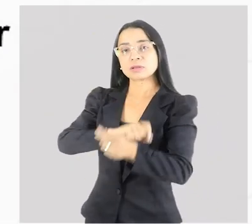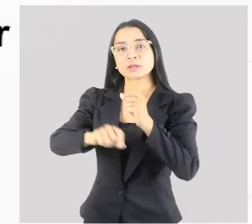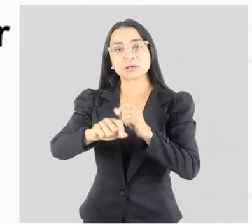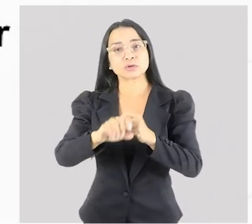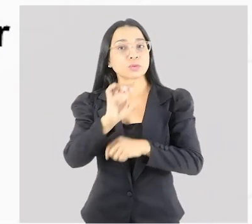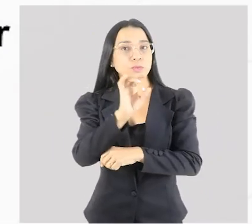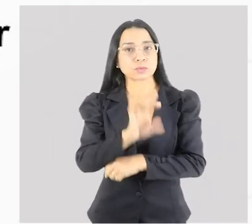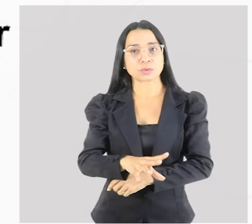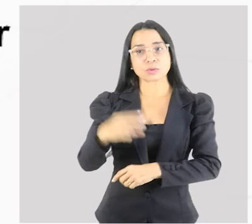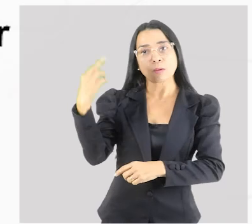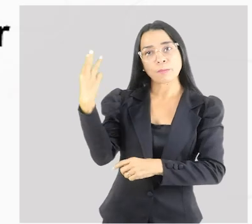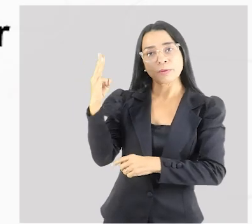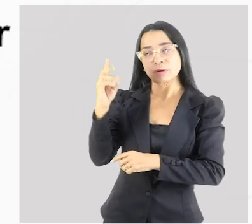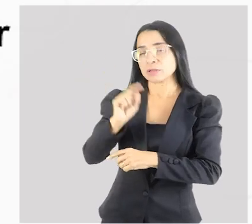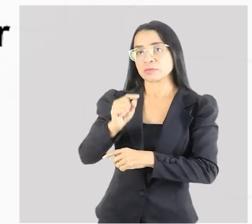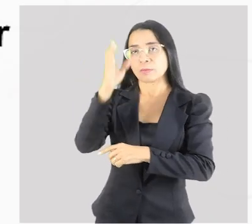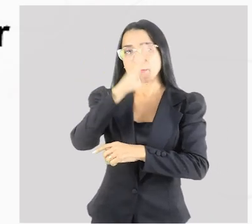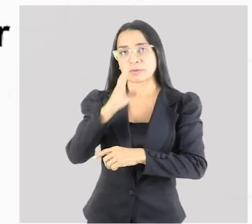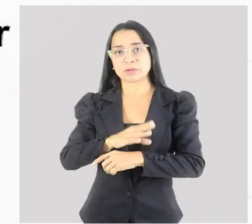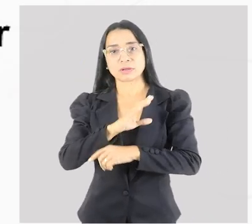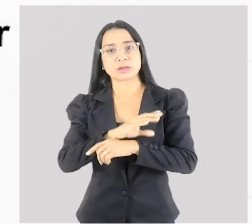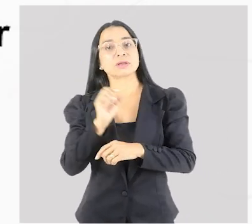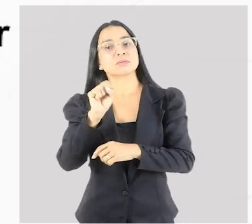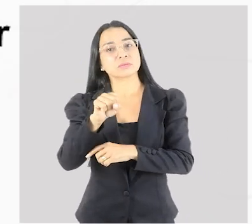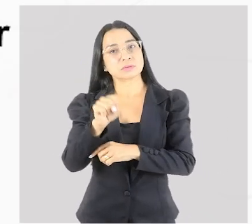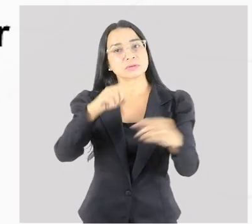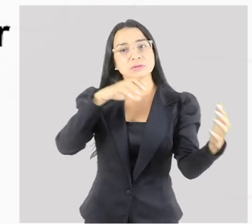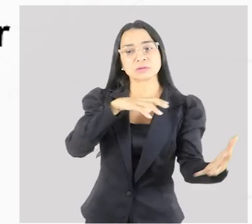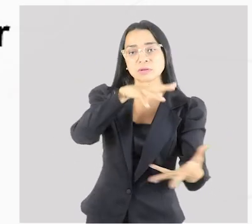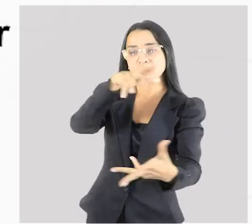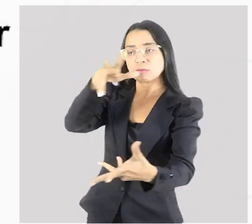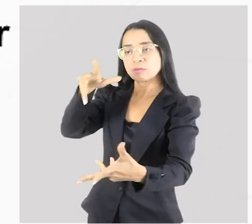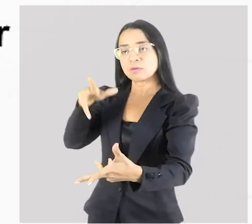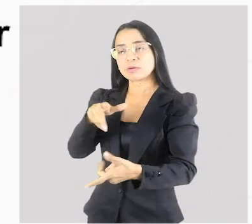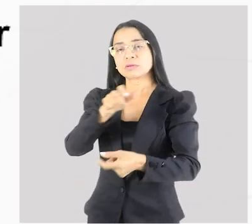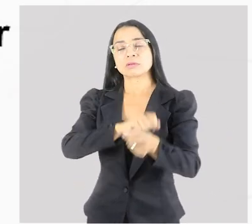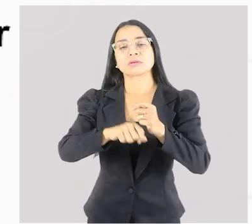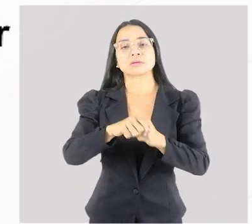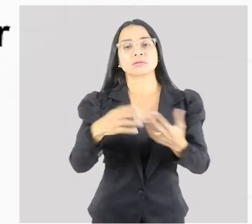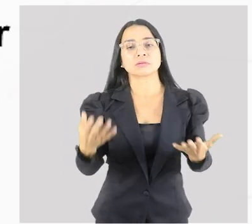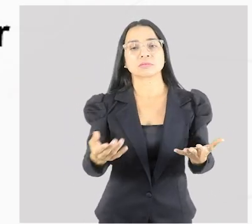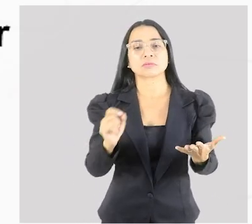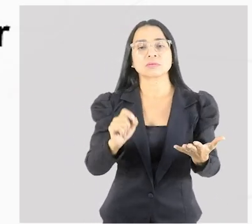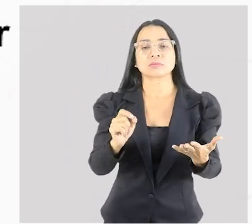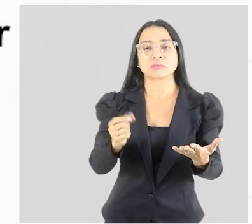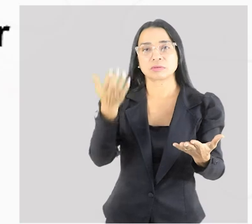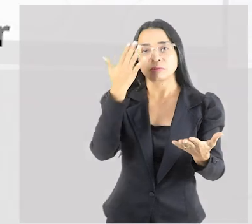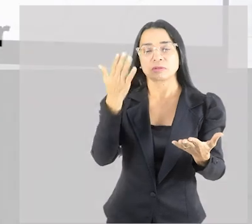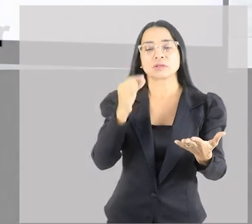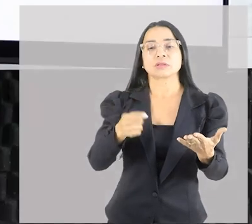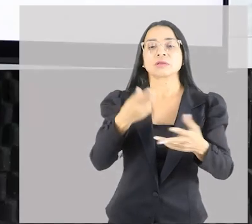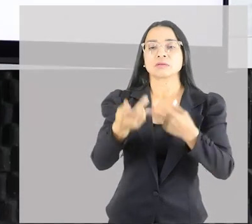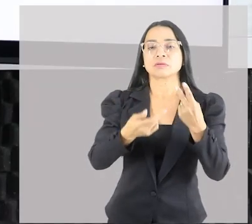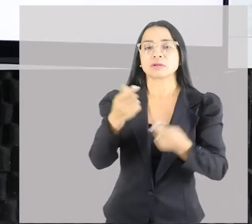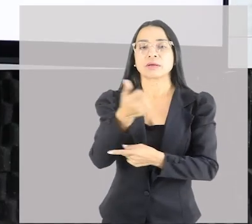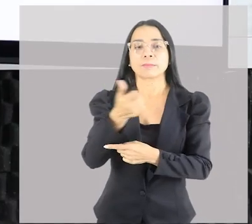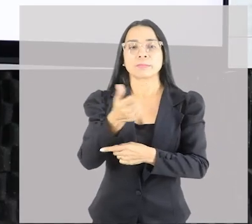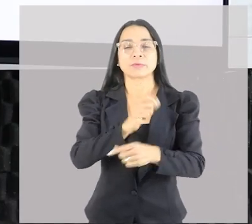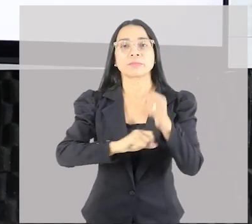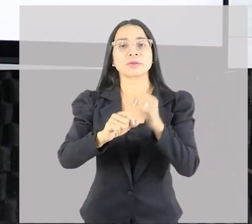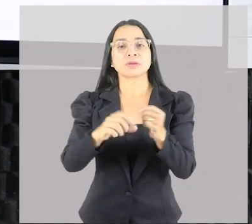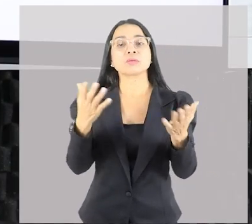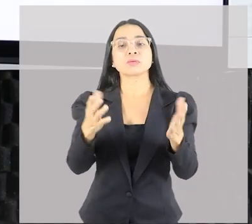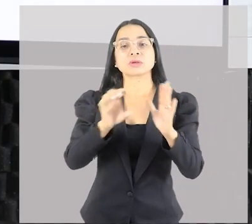maranhense, ele não é só patrimônio brasileiro, é patrimônio cultural da humanidade, é mundial. Bom, para a gente entender, vamos falar primeiro do